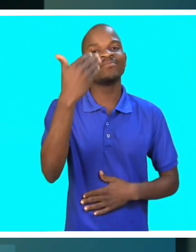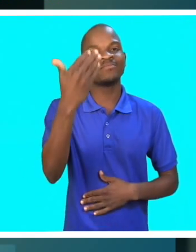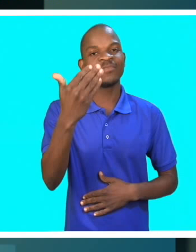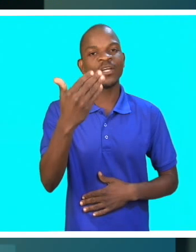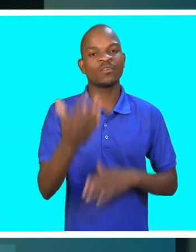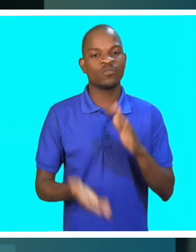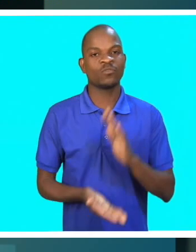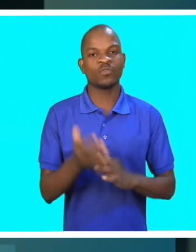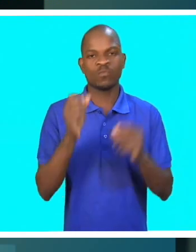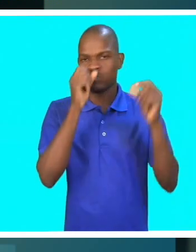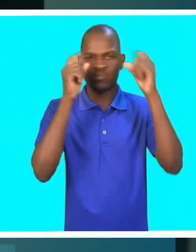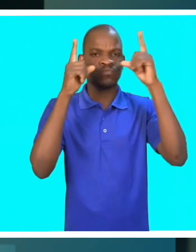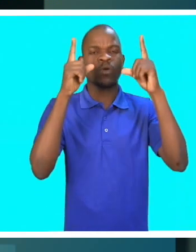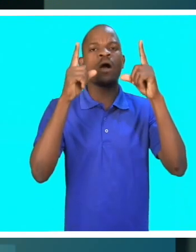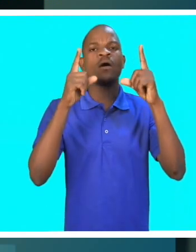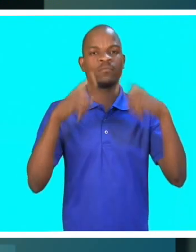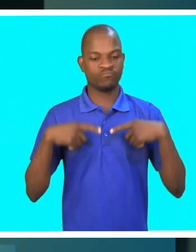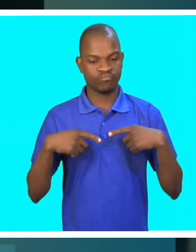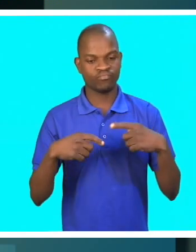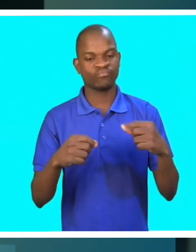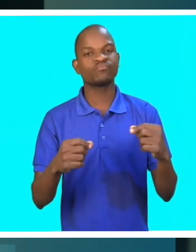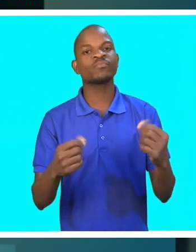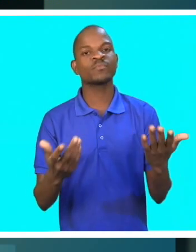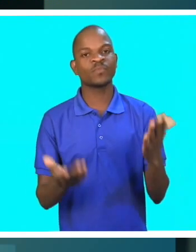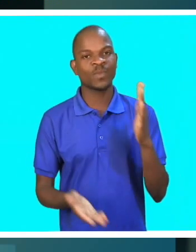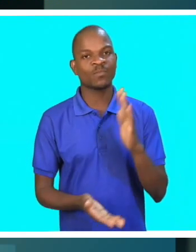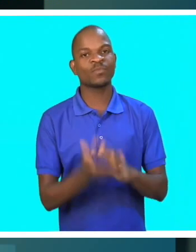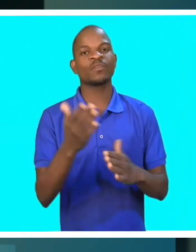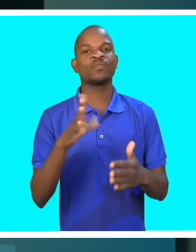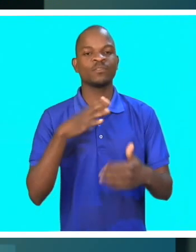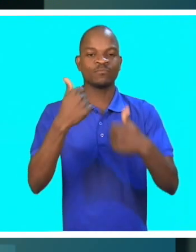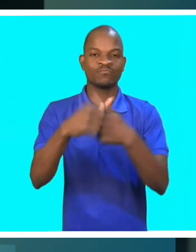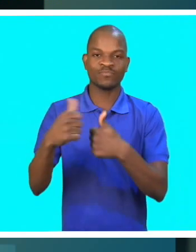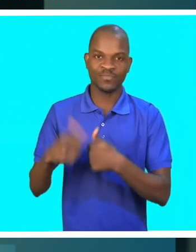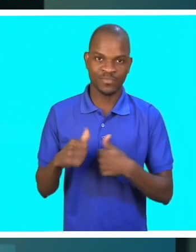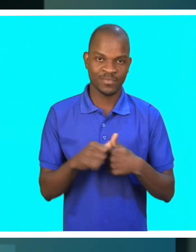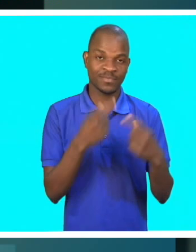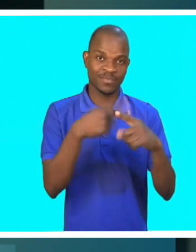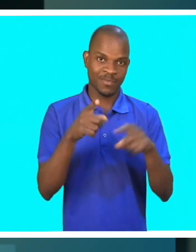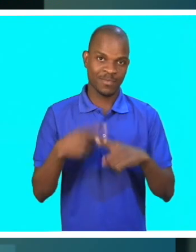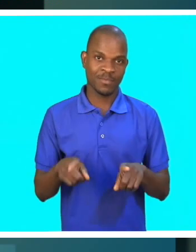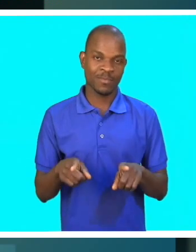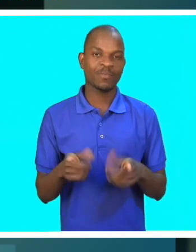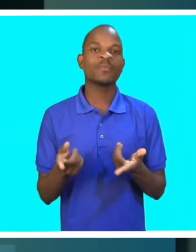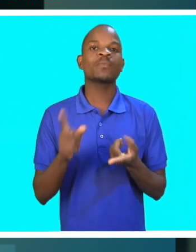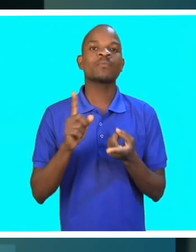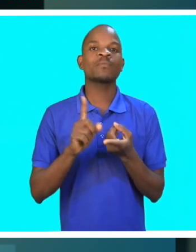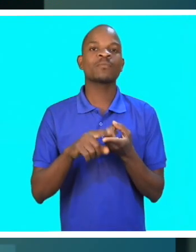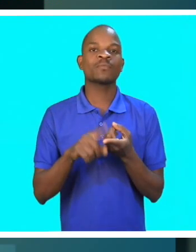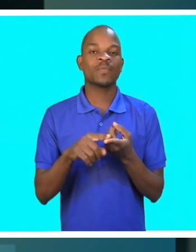passando outro período, ganhei já mais autoestima, comecei a ter parceiras, nesse